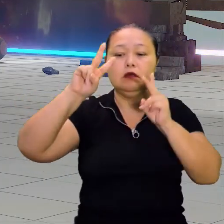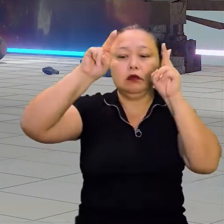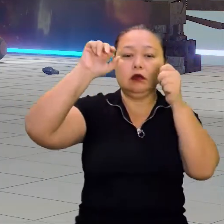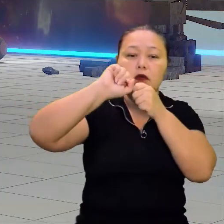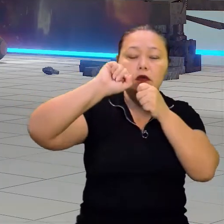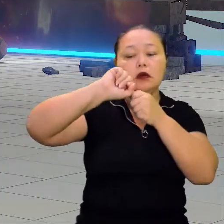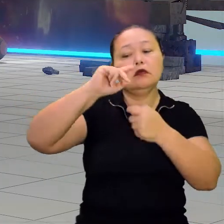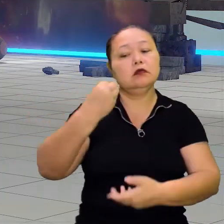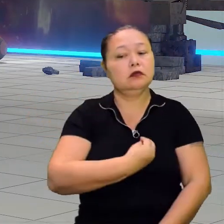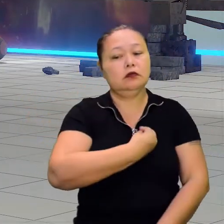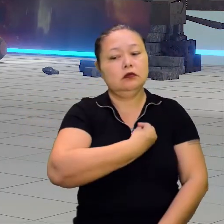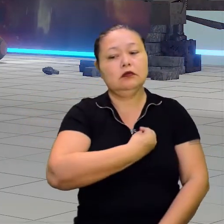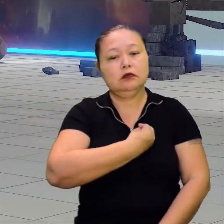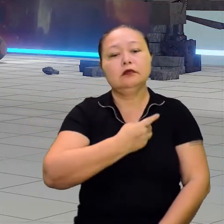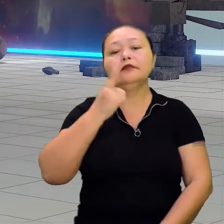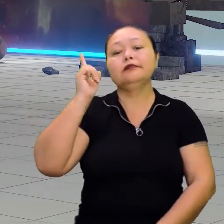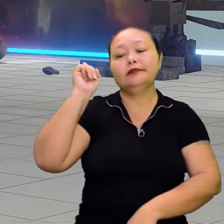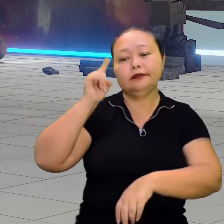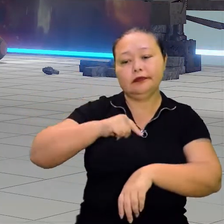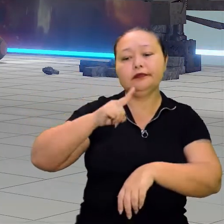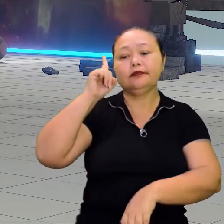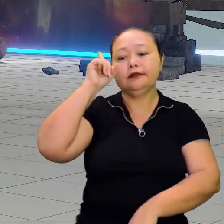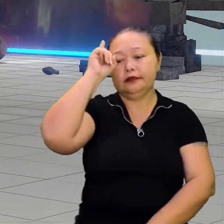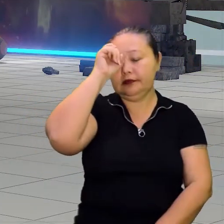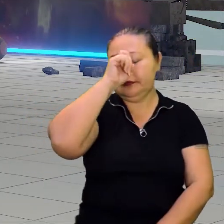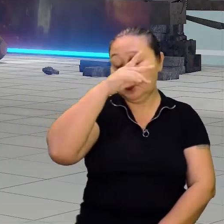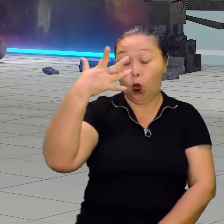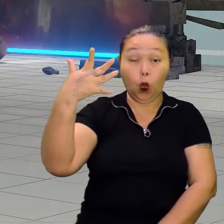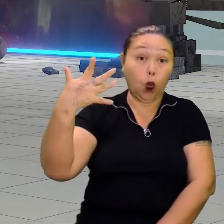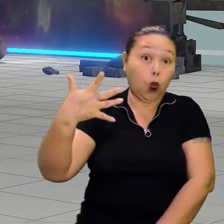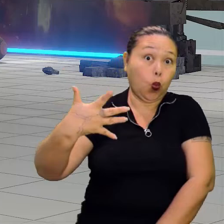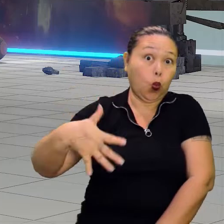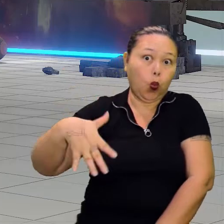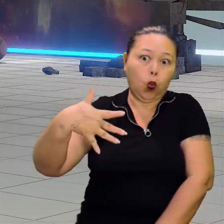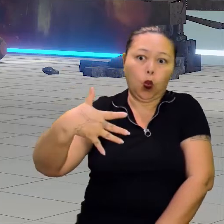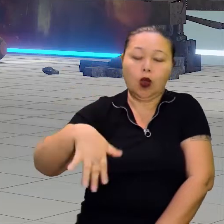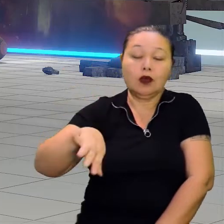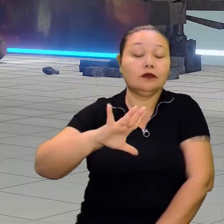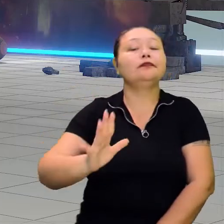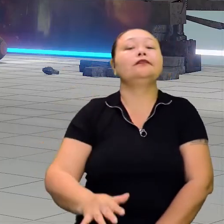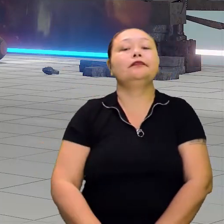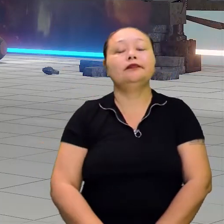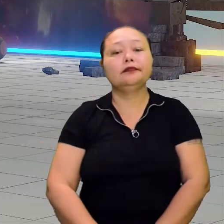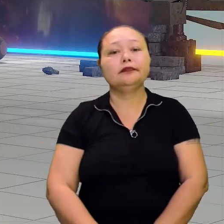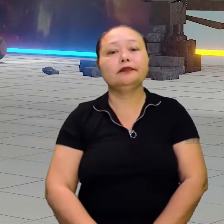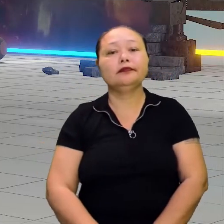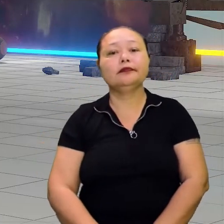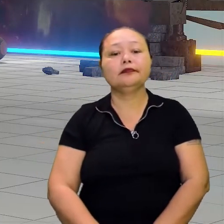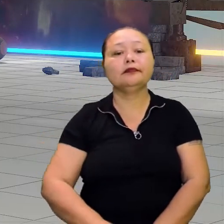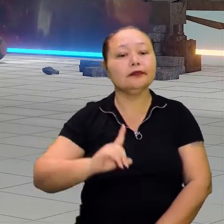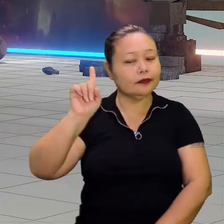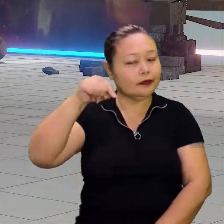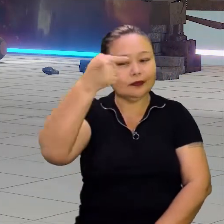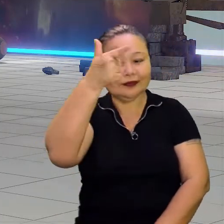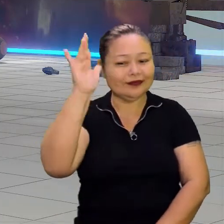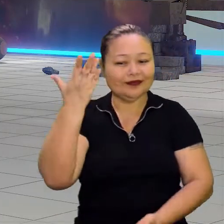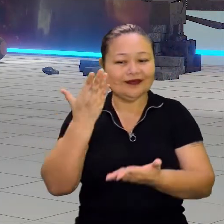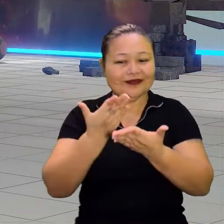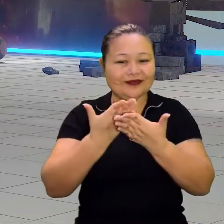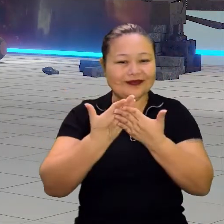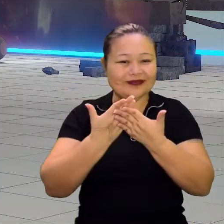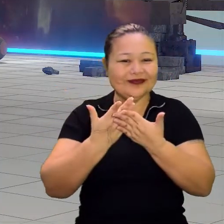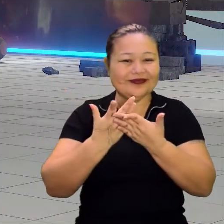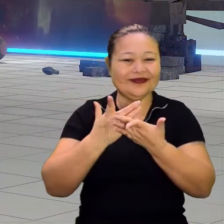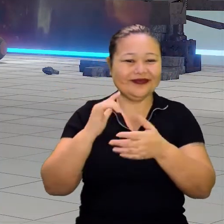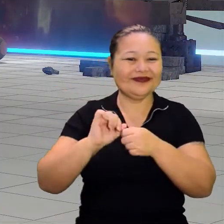a vida é muito complexa. Nossa, vocês não têm noção. Mas vamos deixar para uma próxima aula aí, que dá